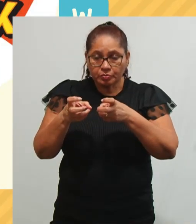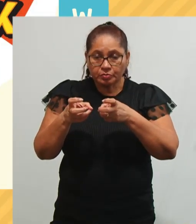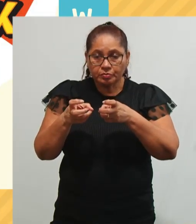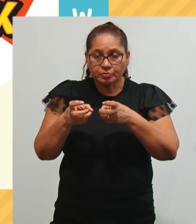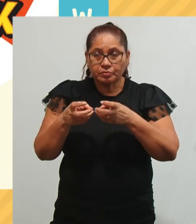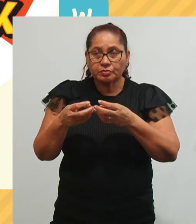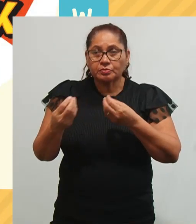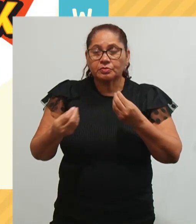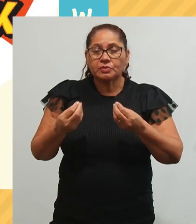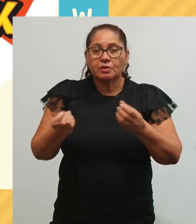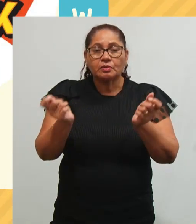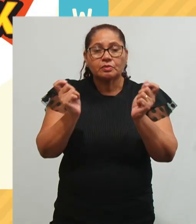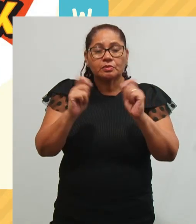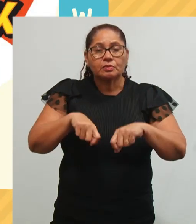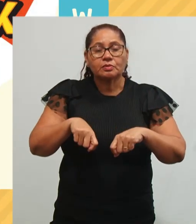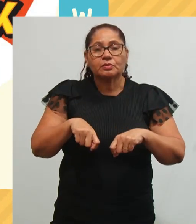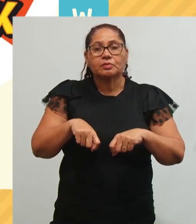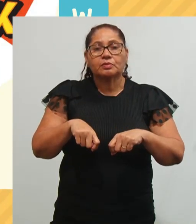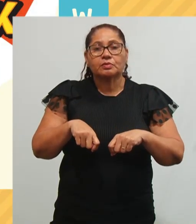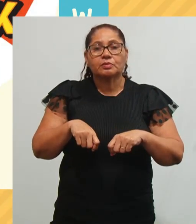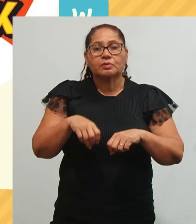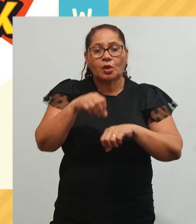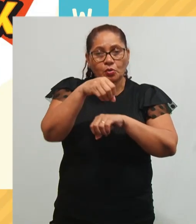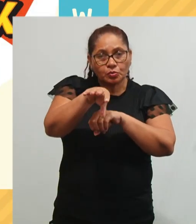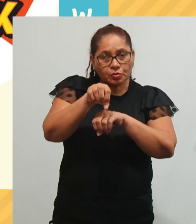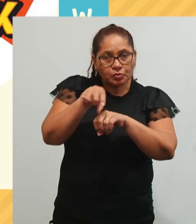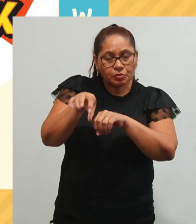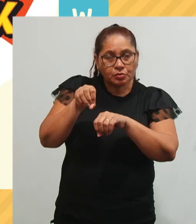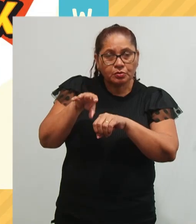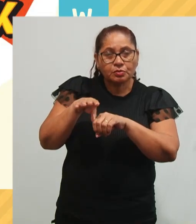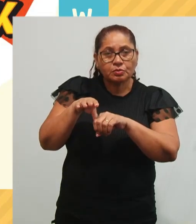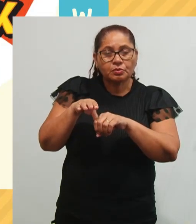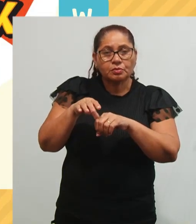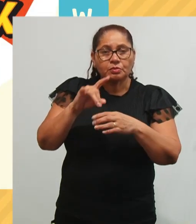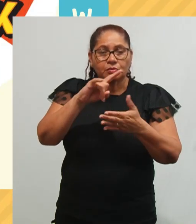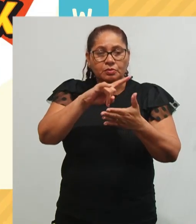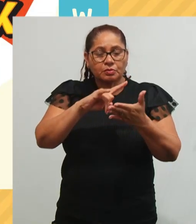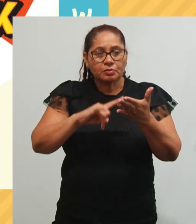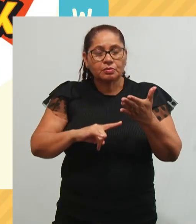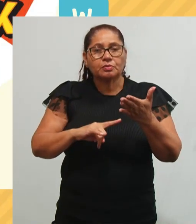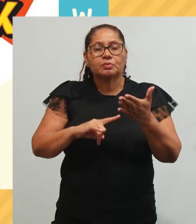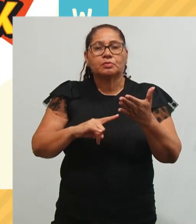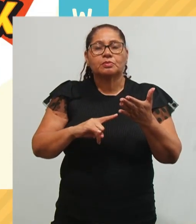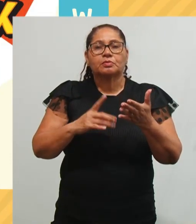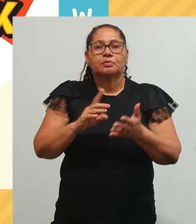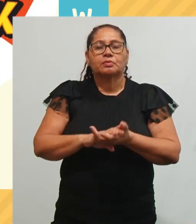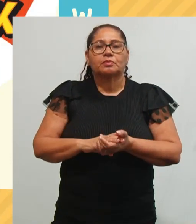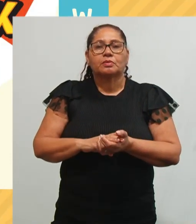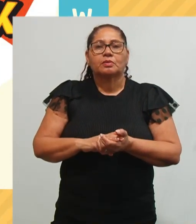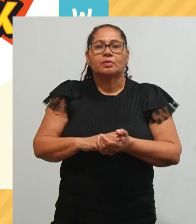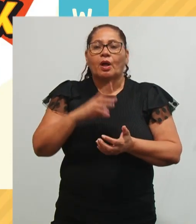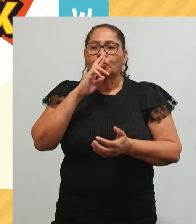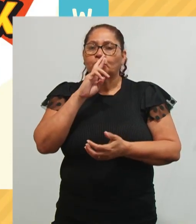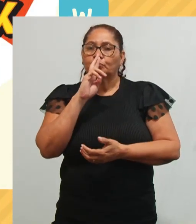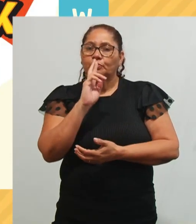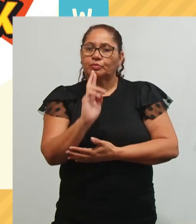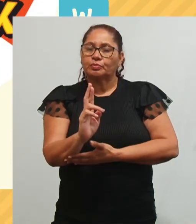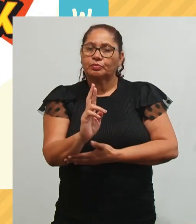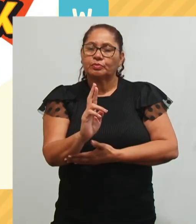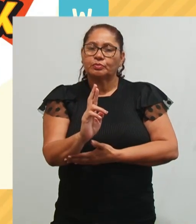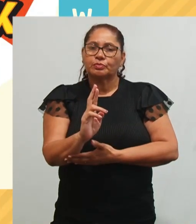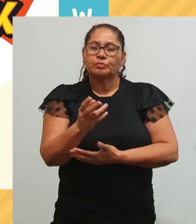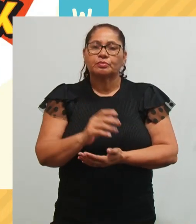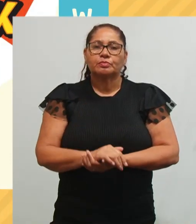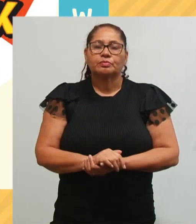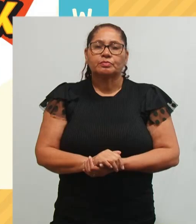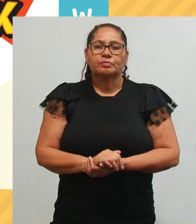da competência, indique isso para os alunos em forma de gabarito, comentários, chaves de resposta,